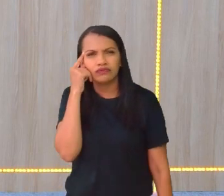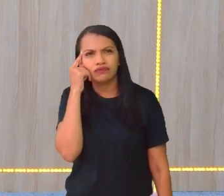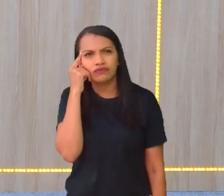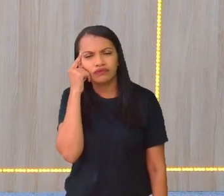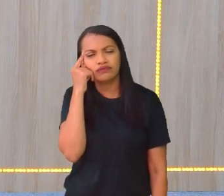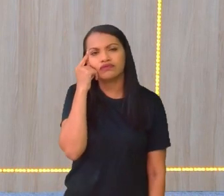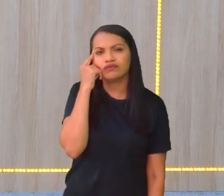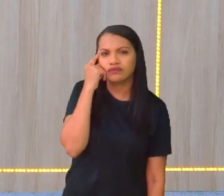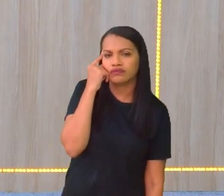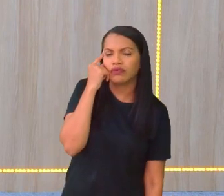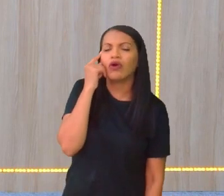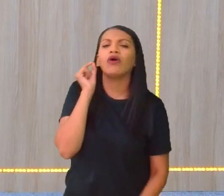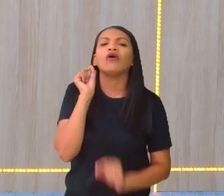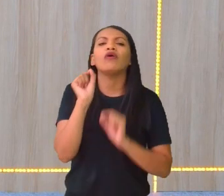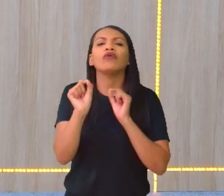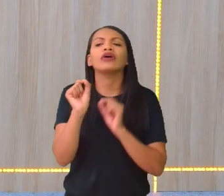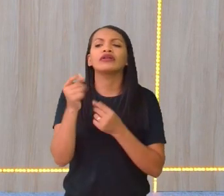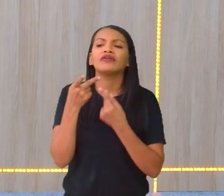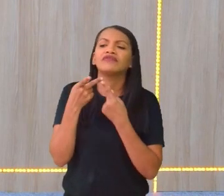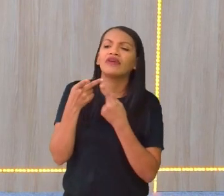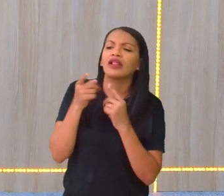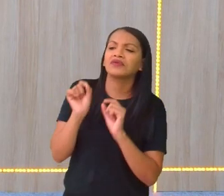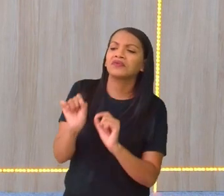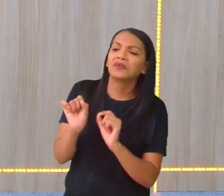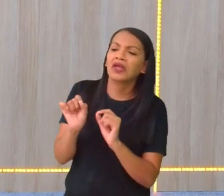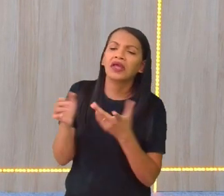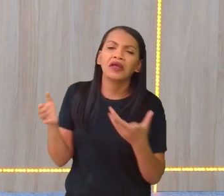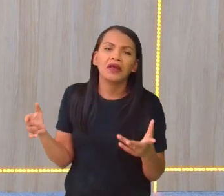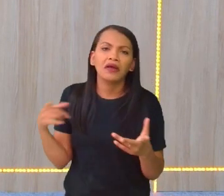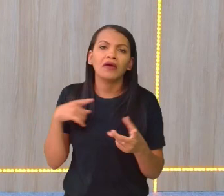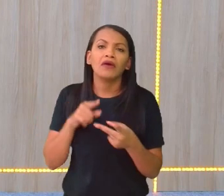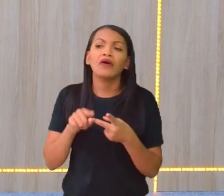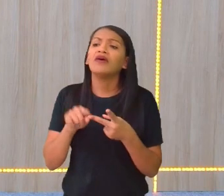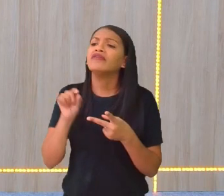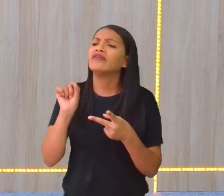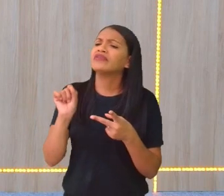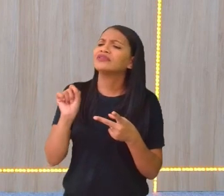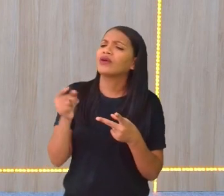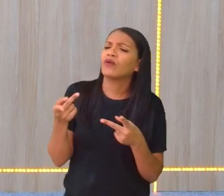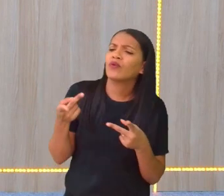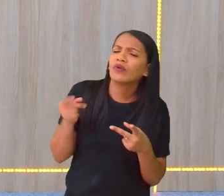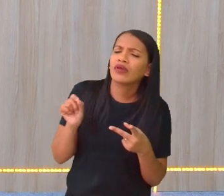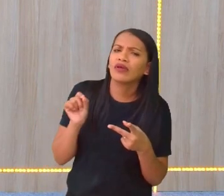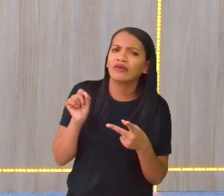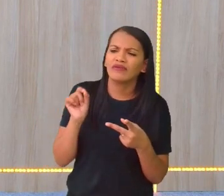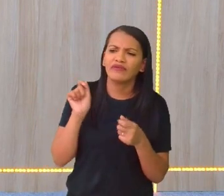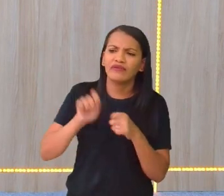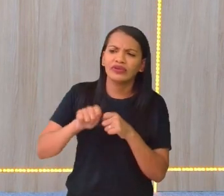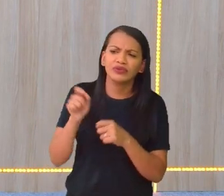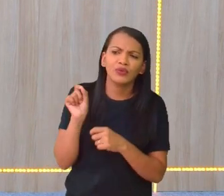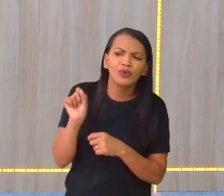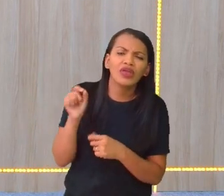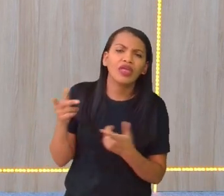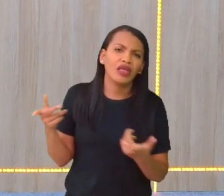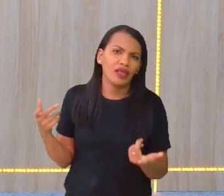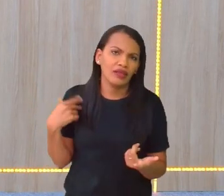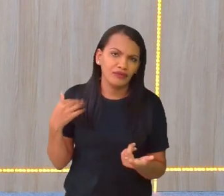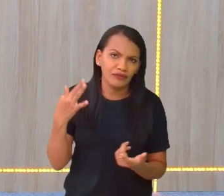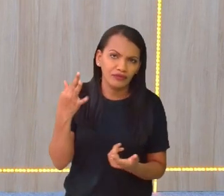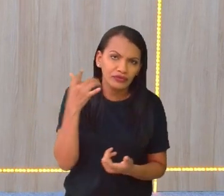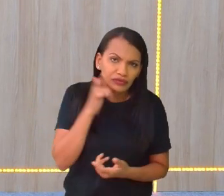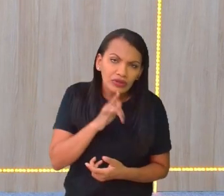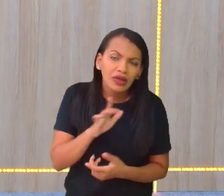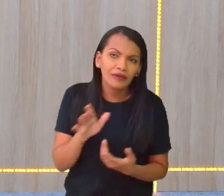raciocínio, o que é que está sendo falado, o que se pretende fazer, é importante prestar atenção, não é? Em um